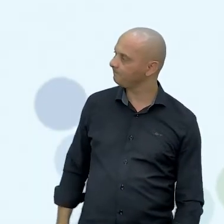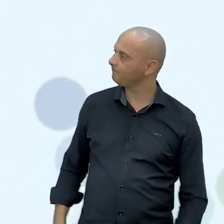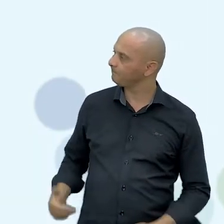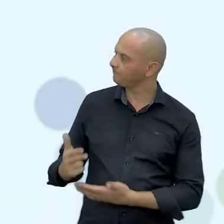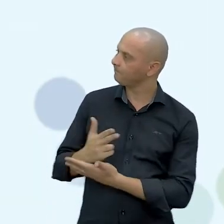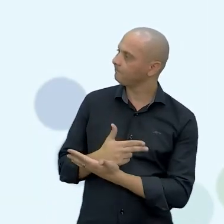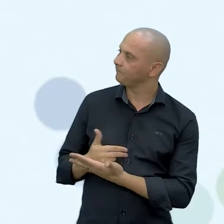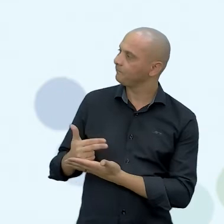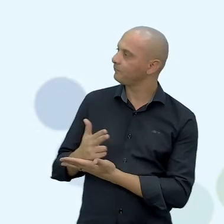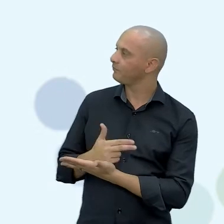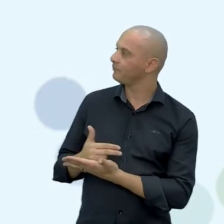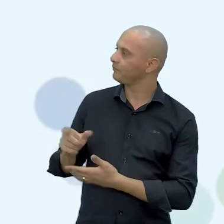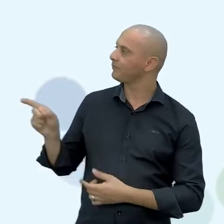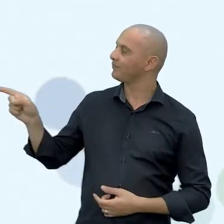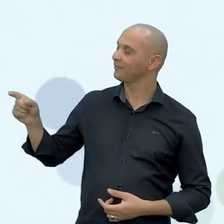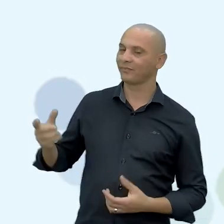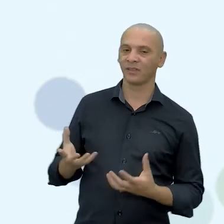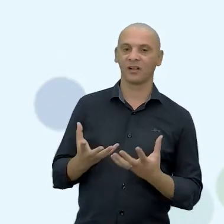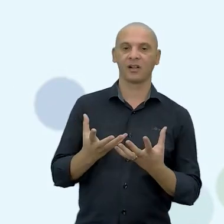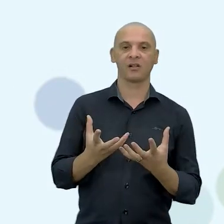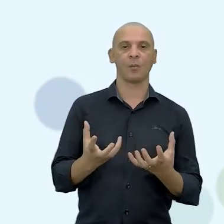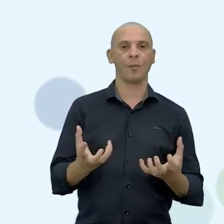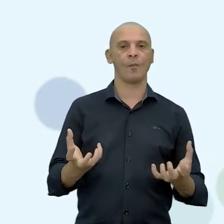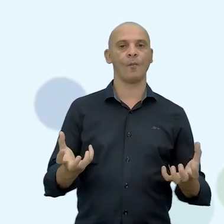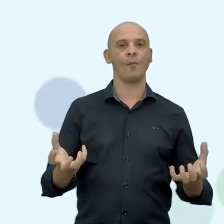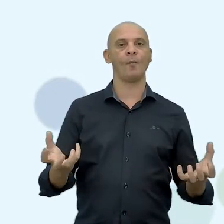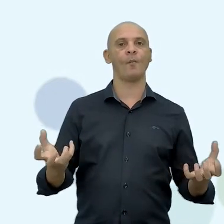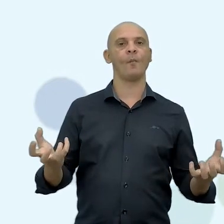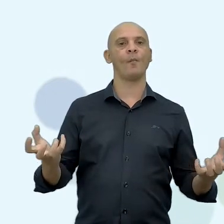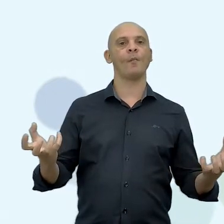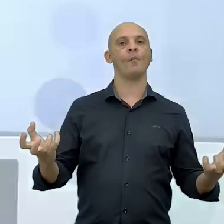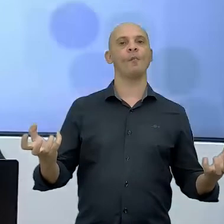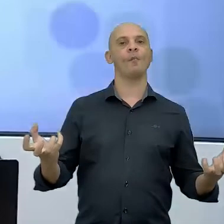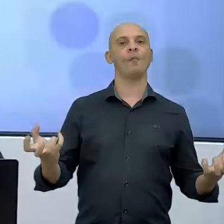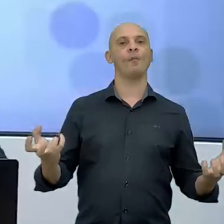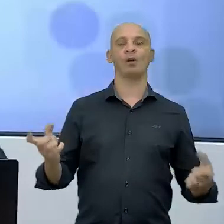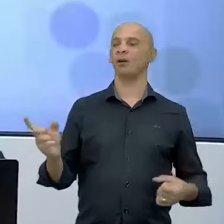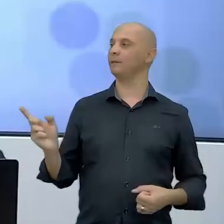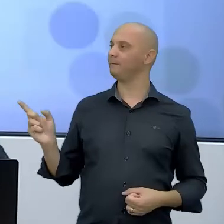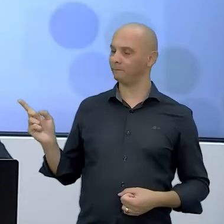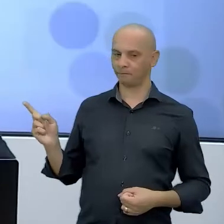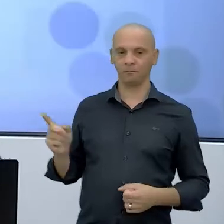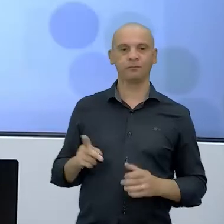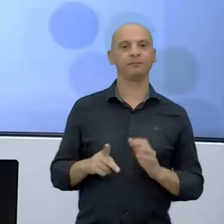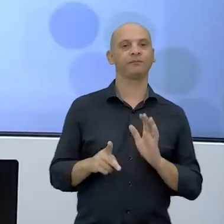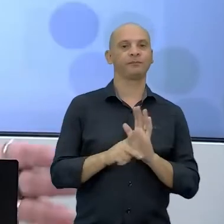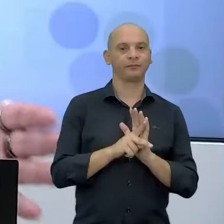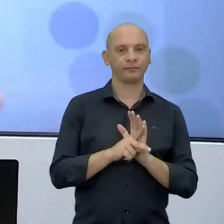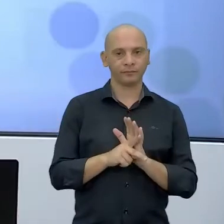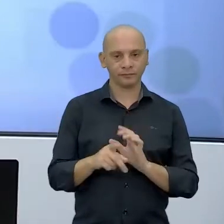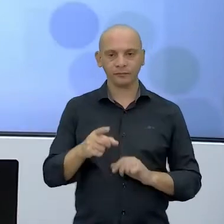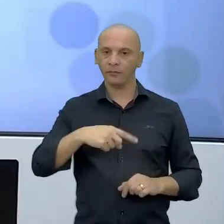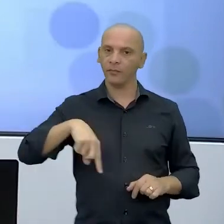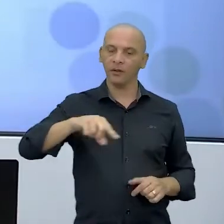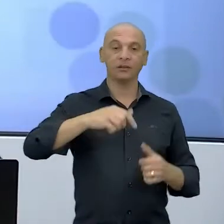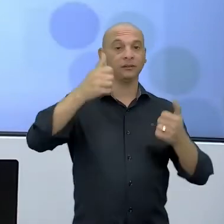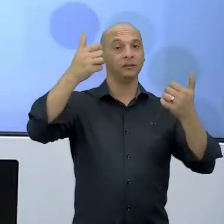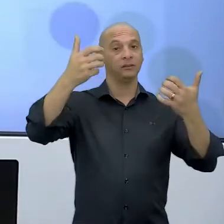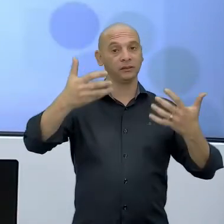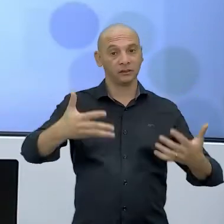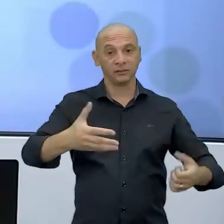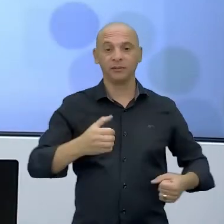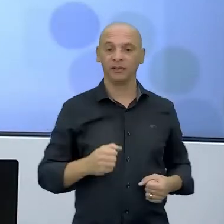estamos falando, porque essa imagem é um efeito antrópico, né, de tudo que a gente falou aqui, ó,